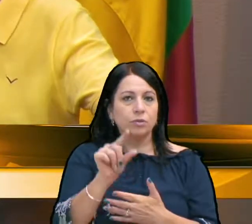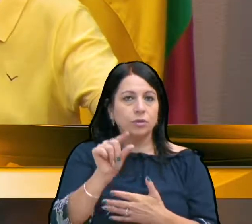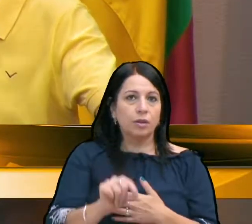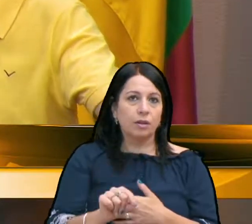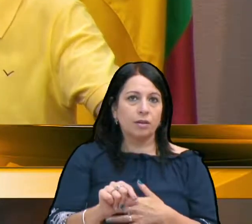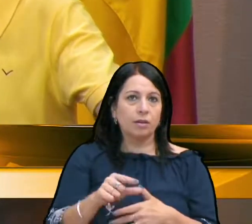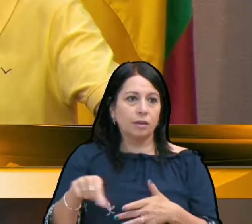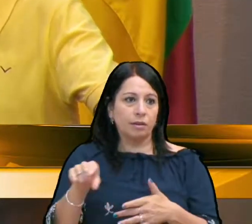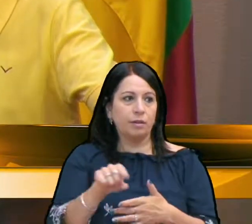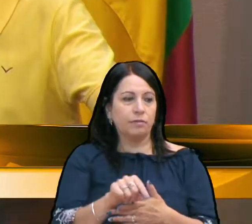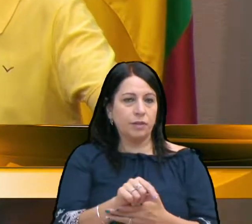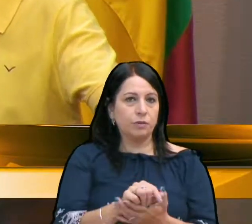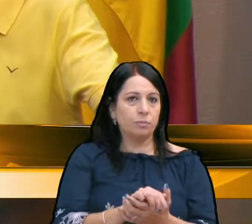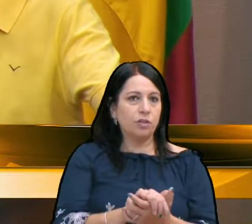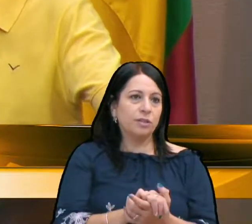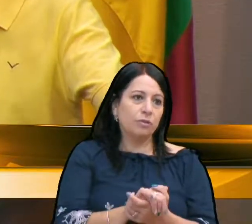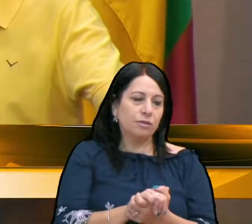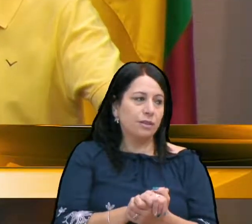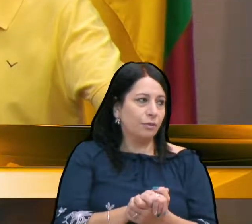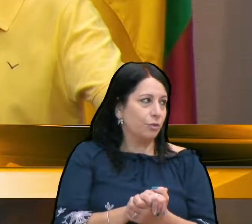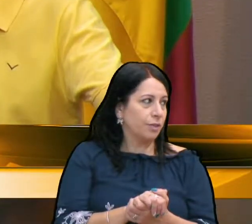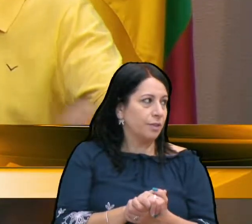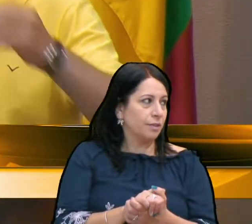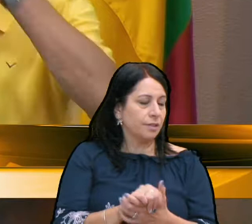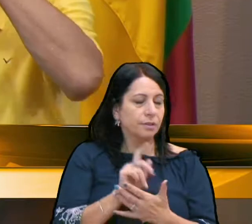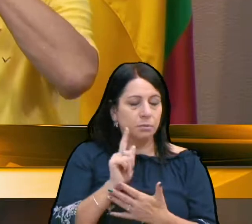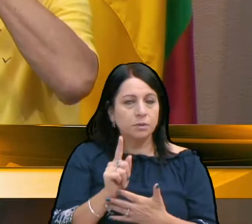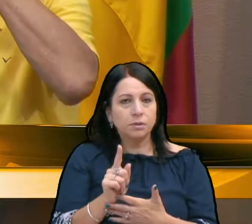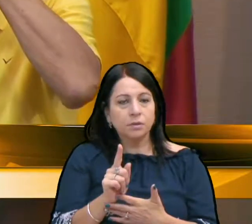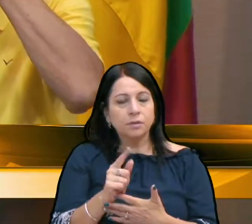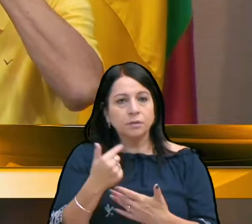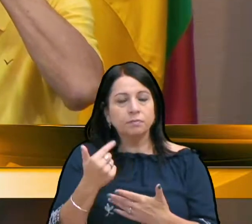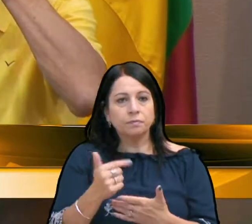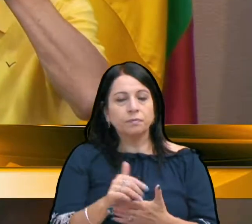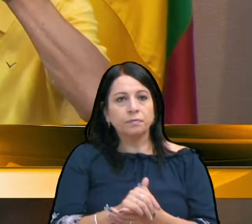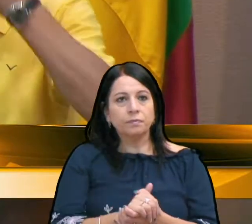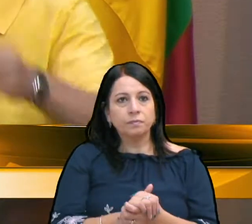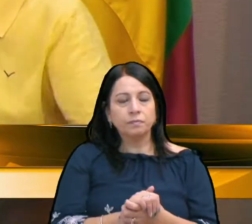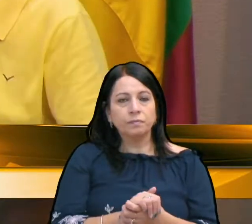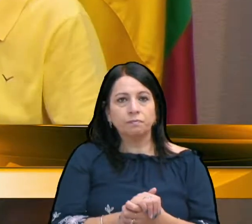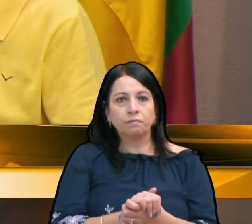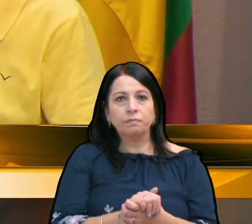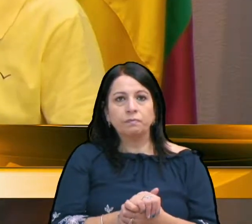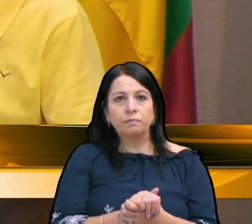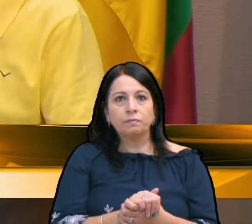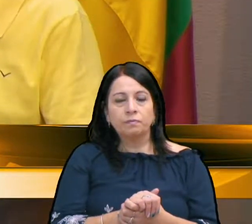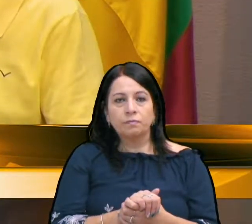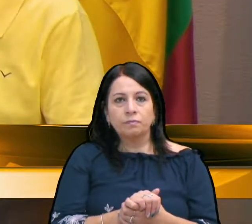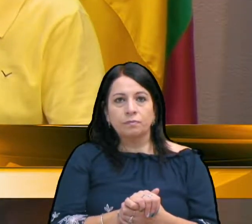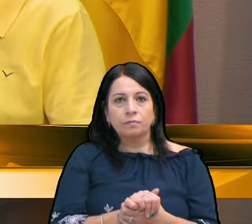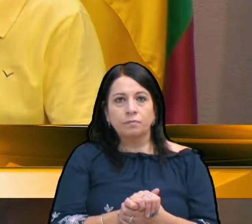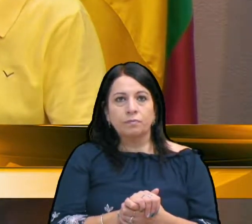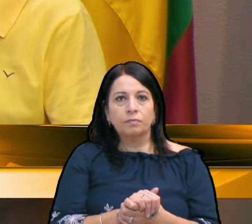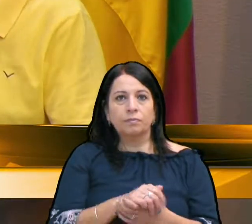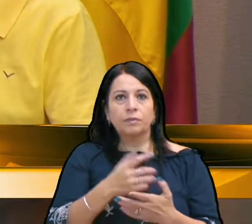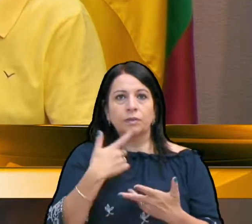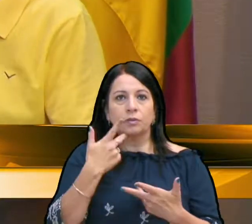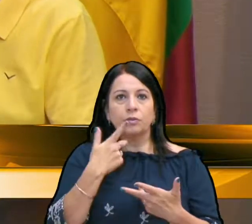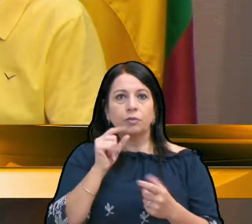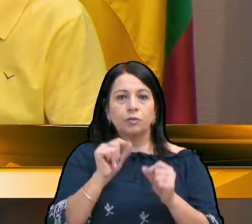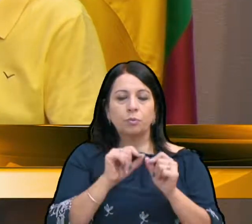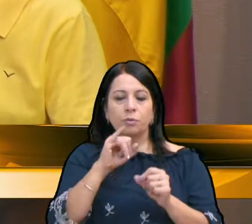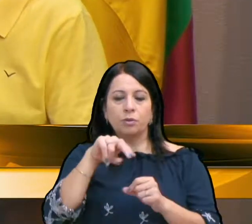está atrapalhando. Mas eu quero falar do indulto de